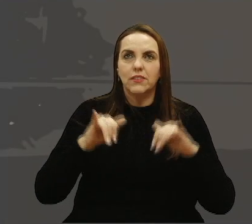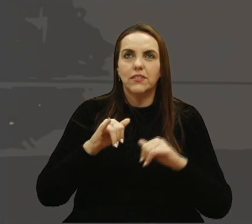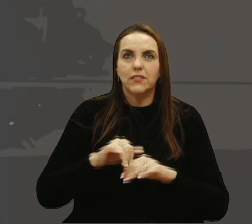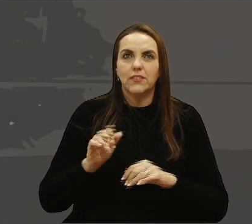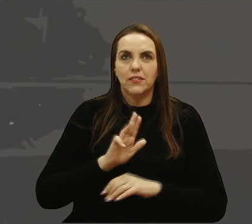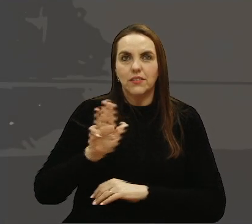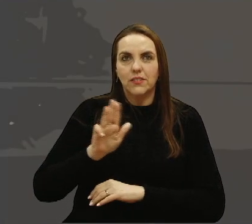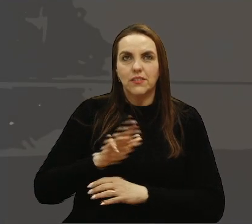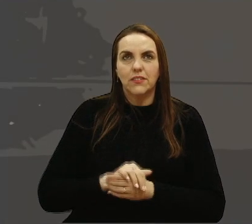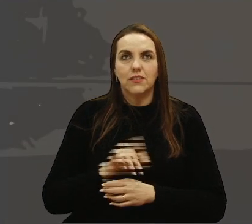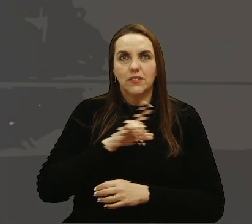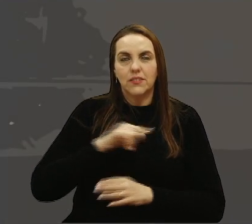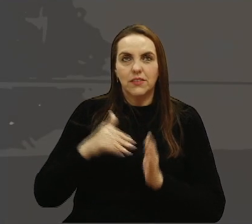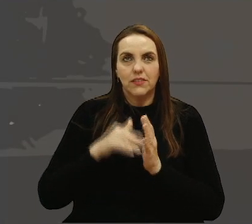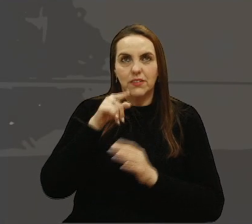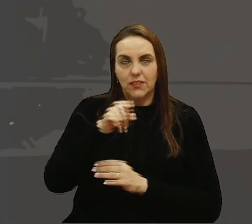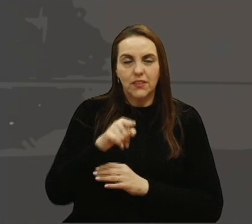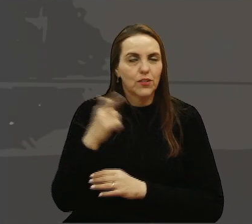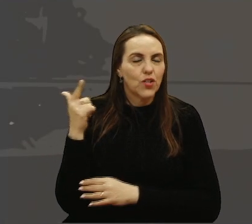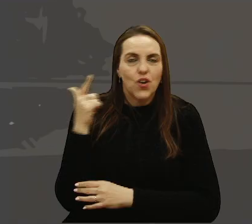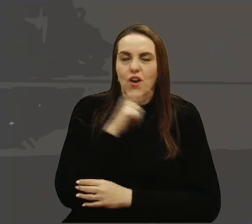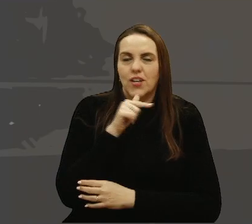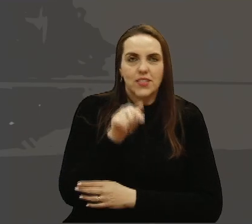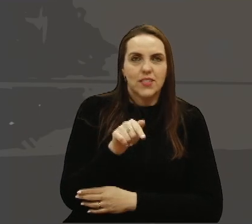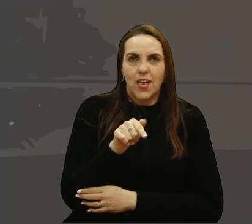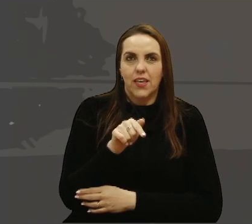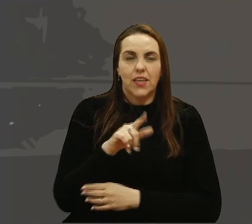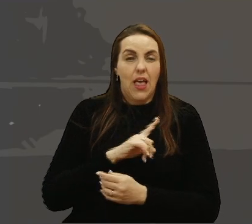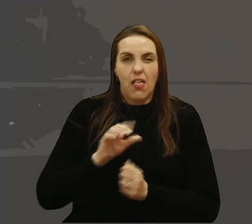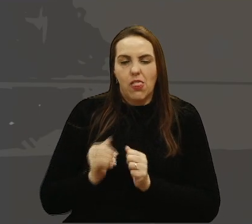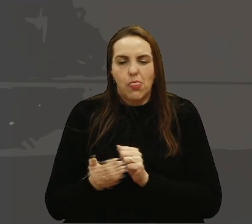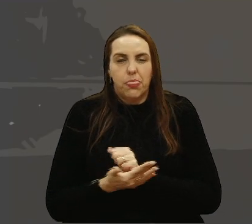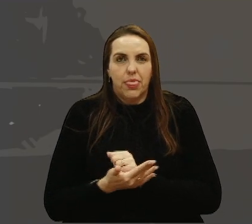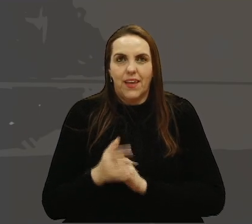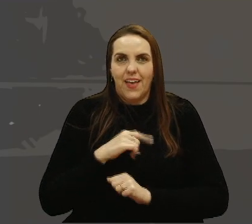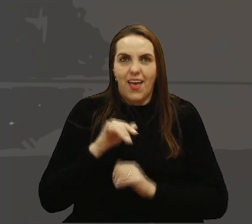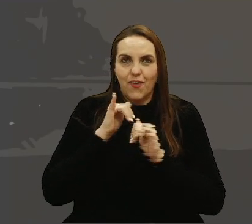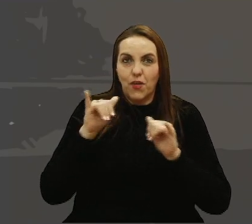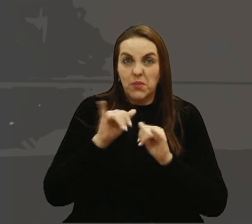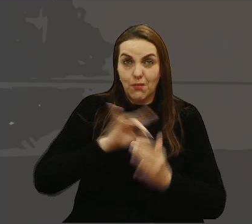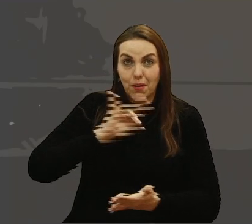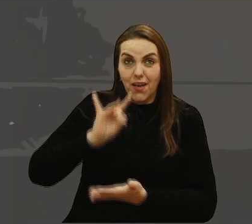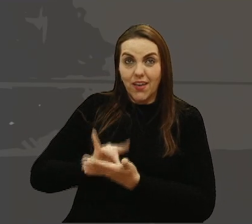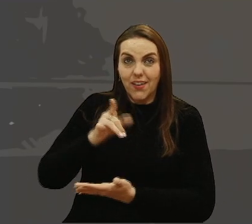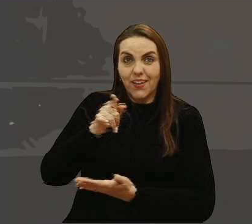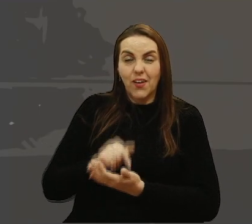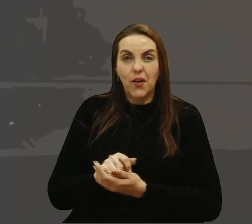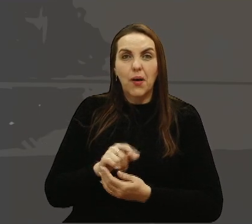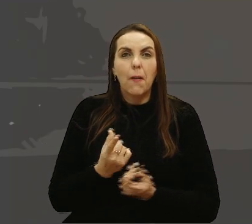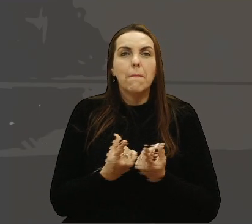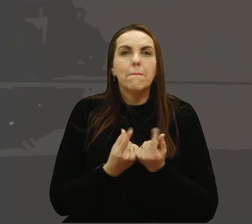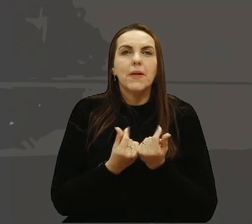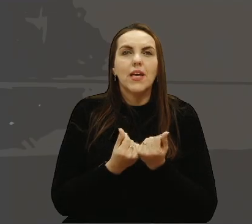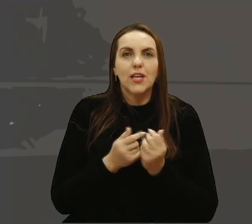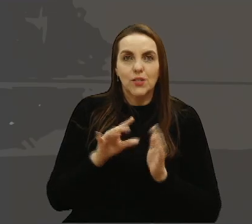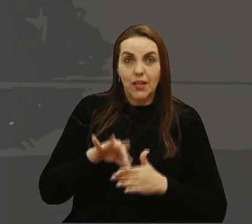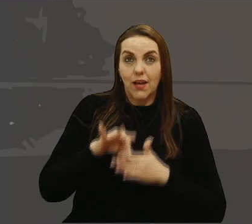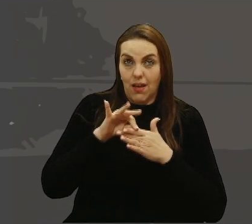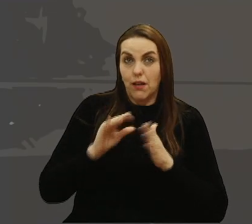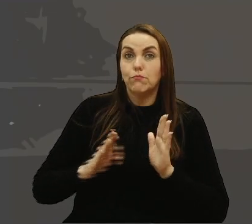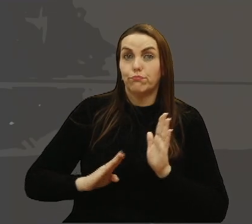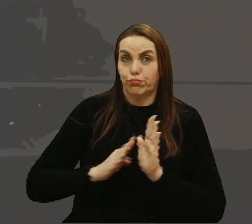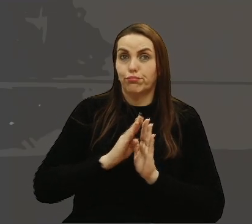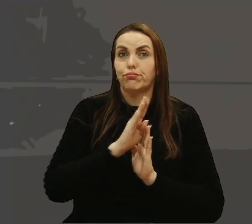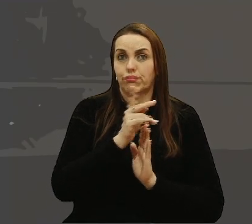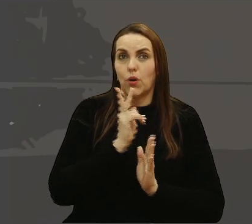diz o seguinte, se até eles não conseguem burlar essa informação, é porque é real. Preço da carne segue alto e pode subir